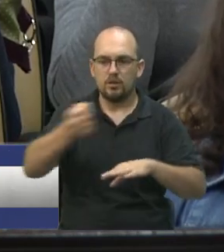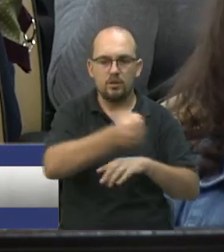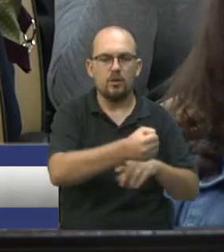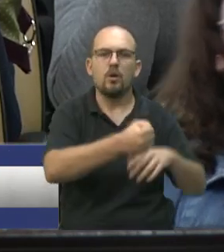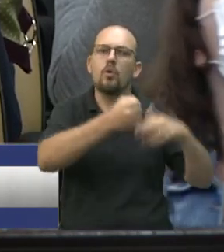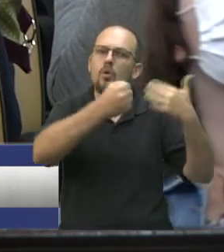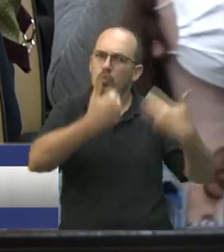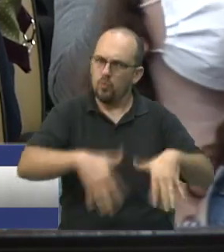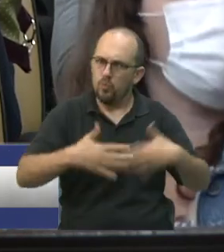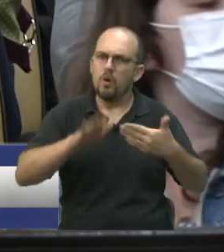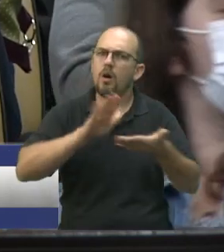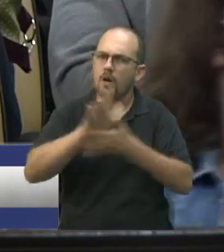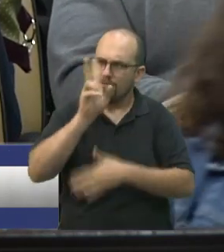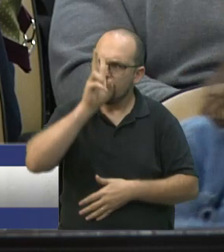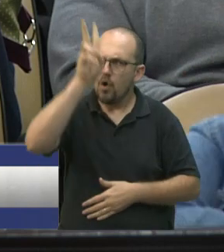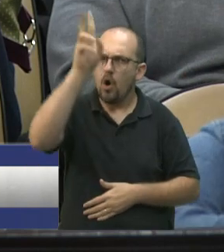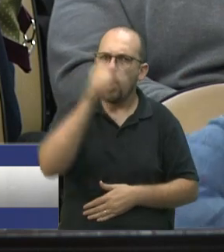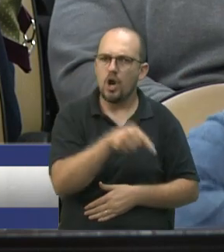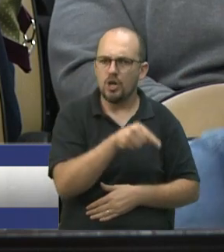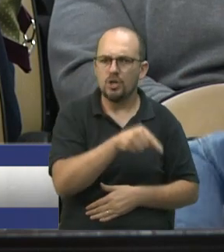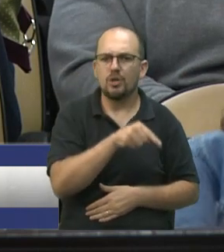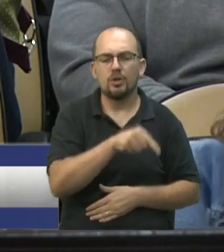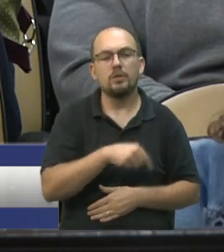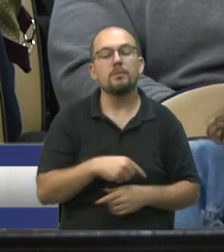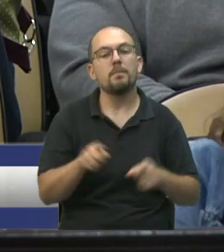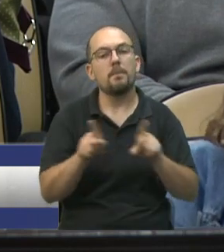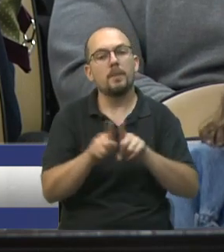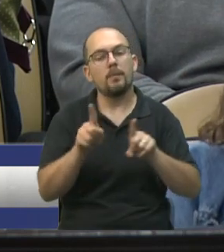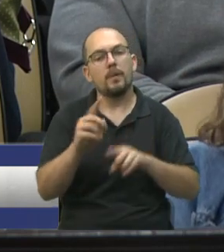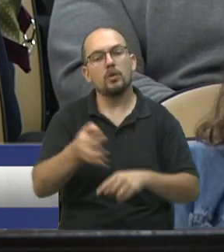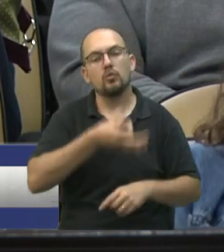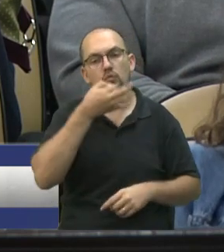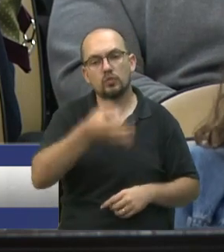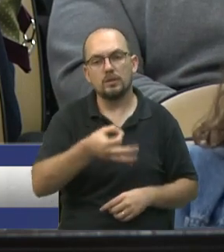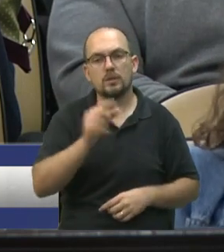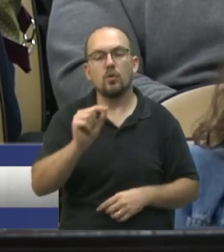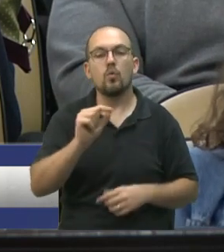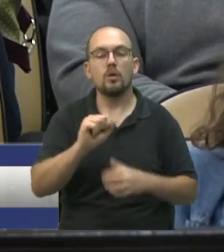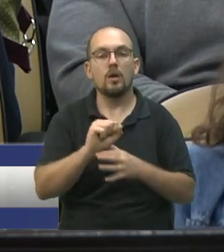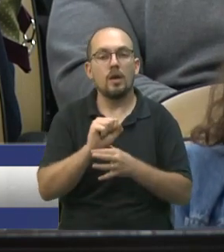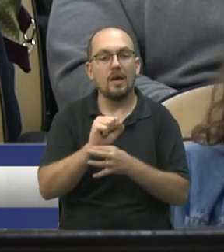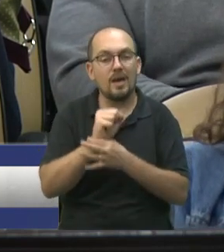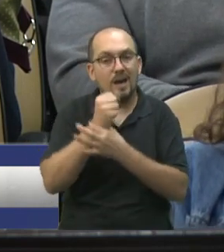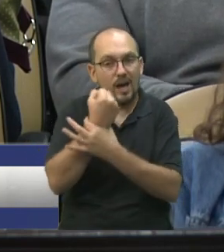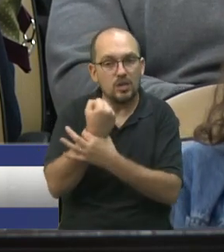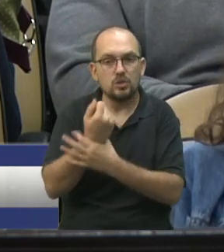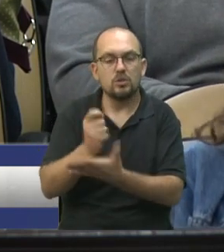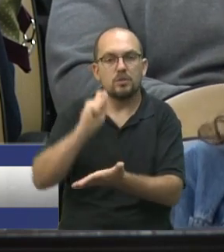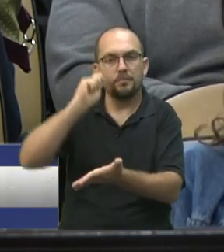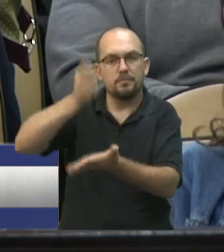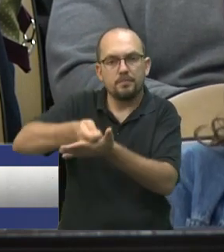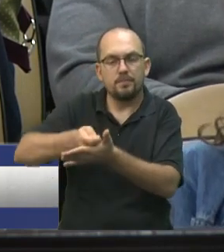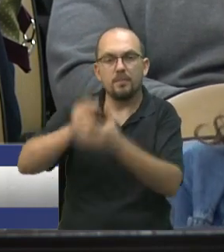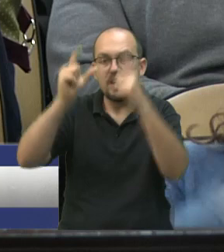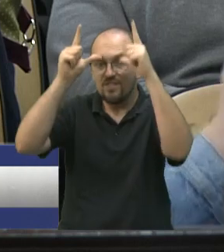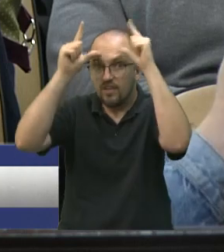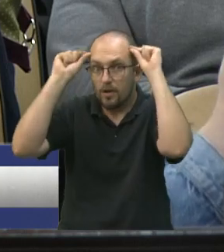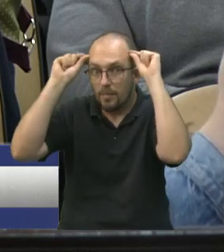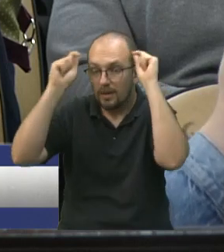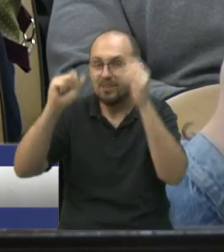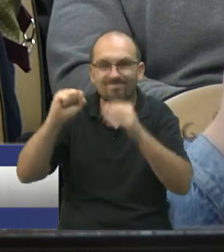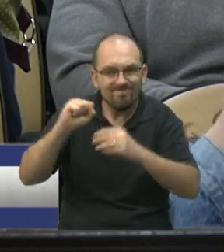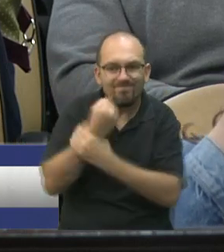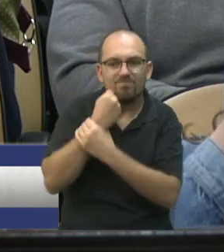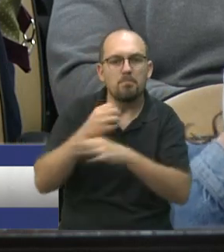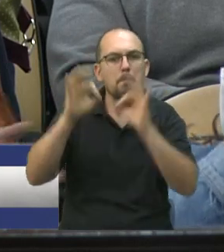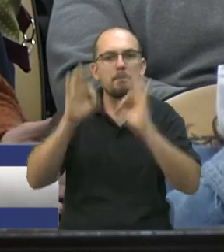alto. Aí deixo também de sugestão garantir o pagamento do pessoal da enfermagem, garantir mesmo, porque